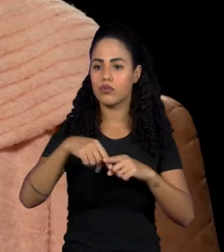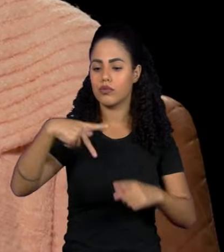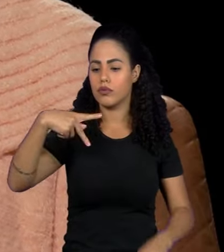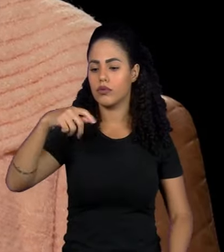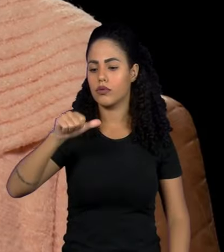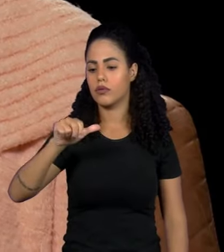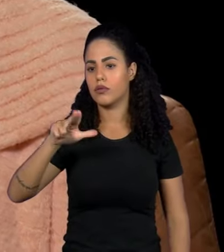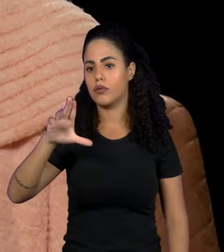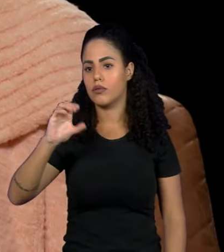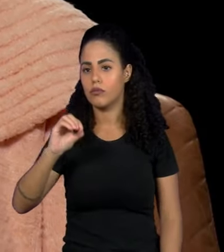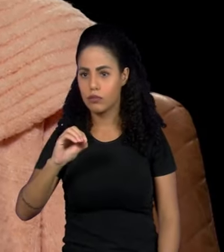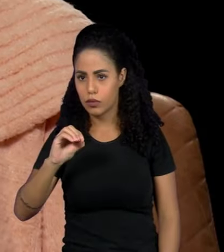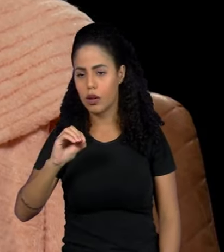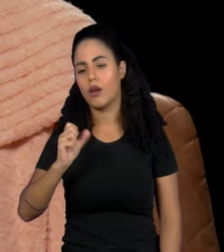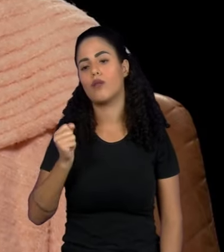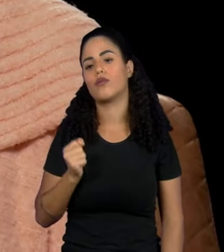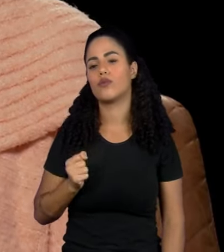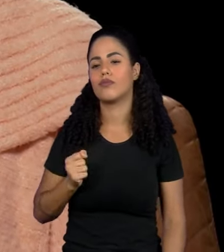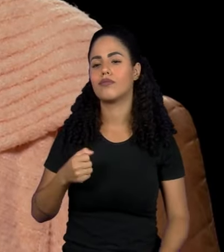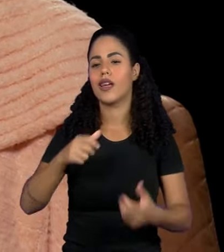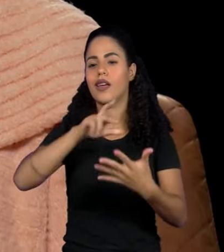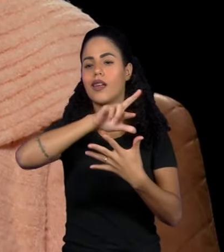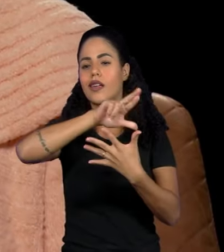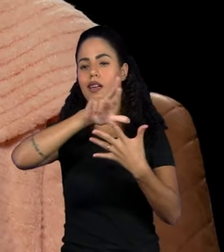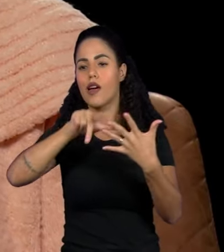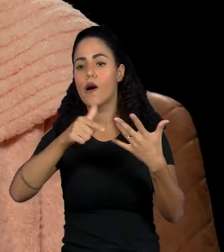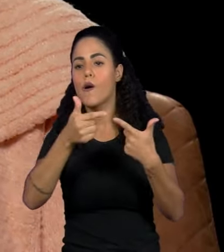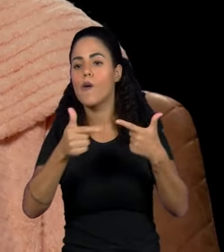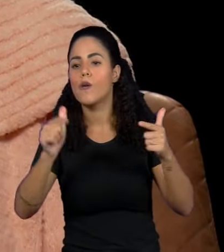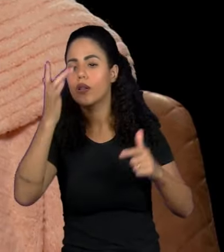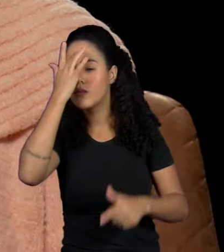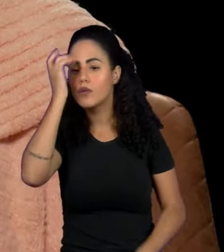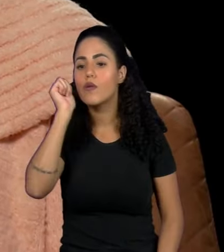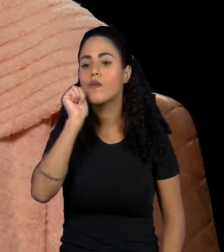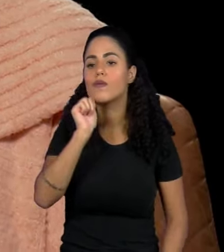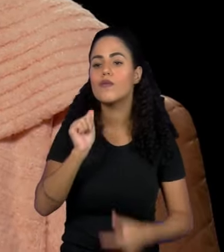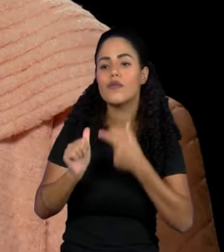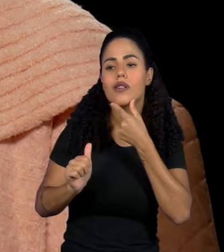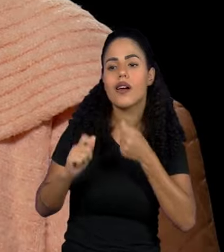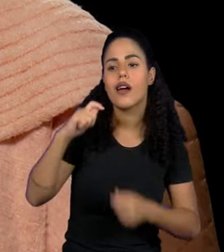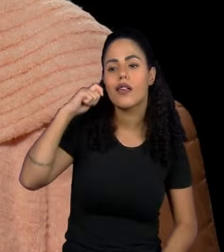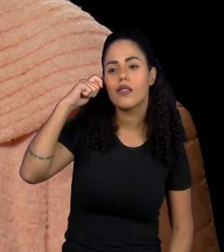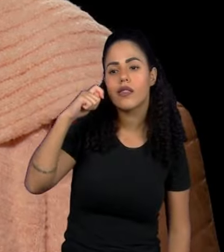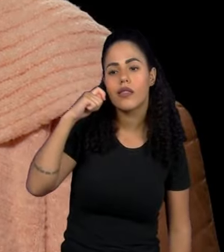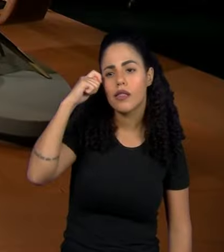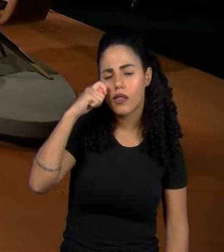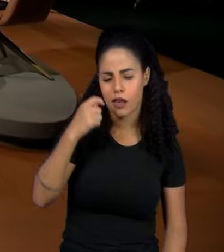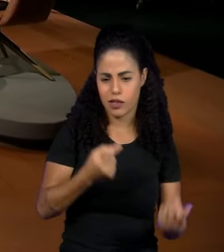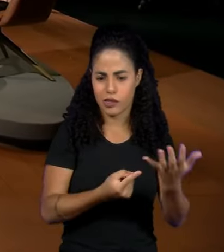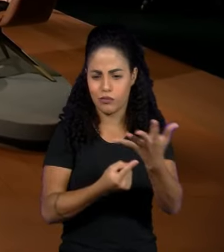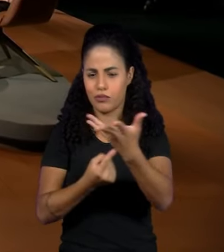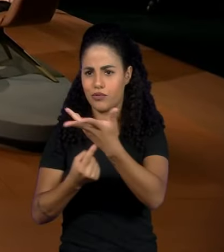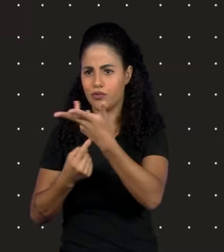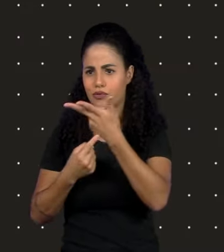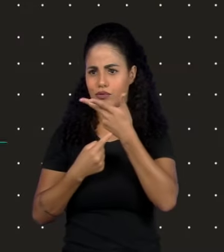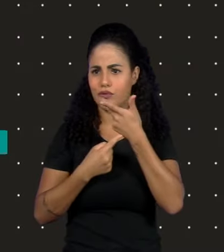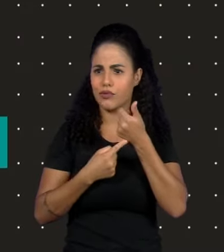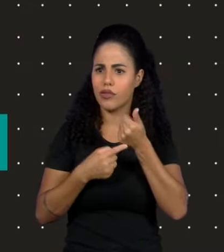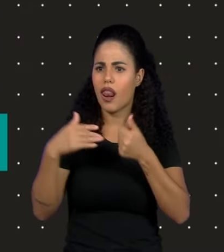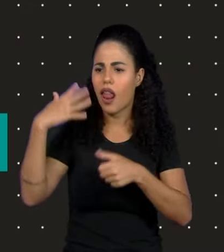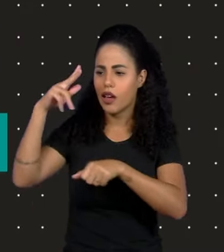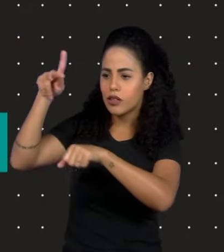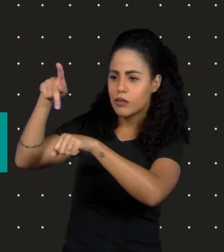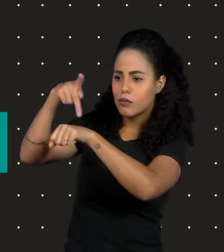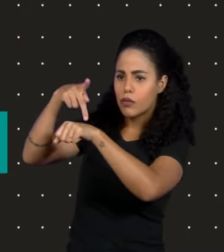Roberto Chicleto, comigo, às vezes entrava um outro ator, outra atriz. Mas tudo quanto era artista estrangeiro, que na época